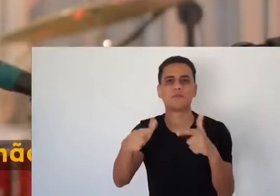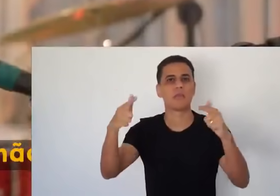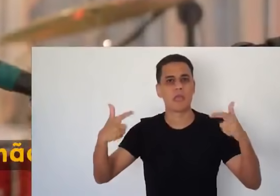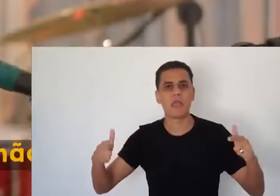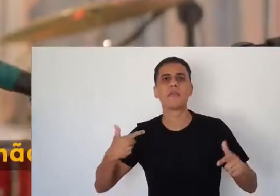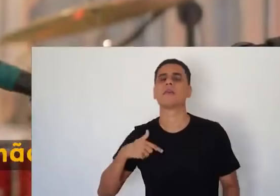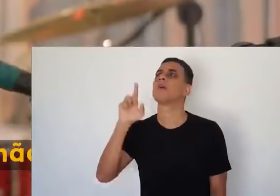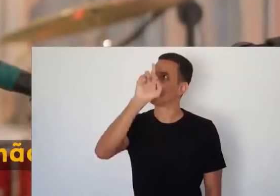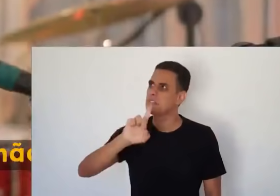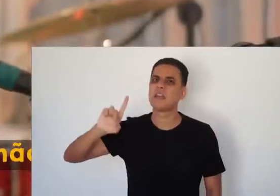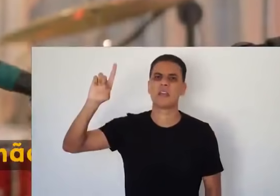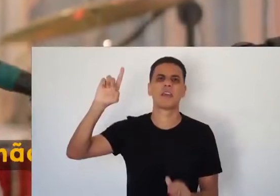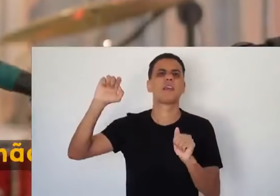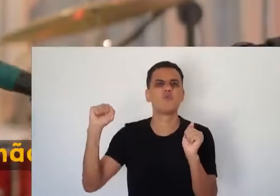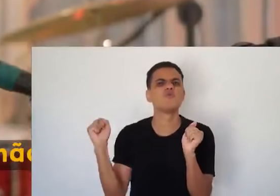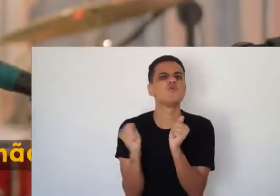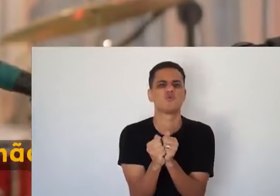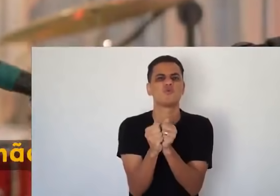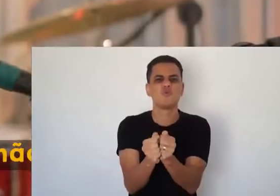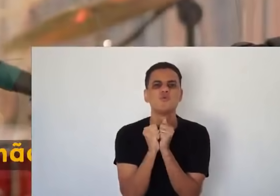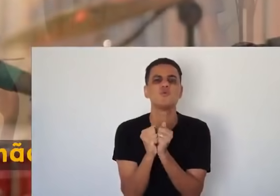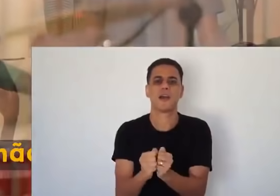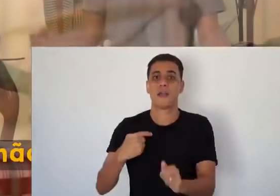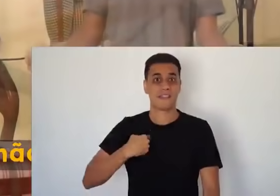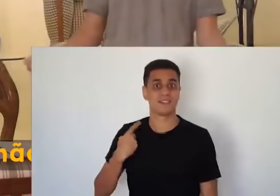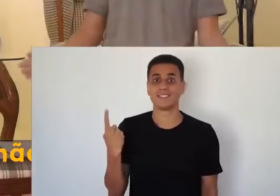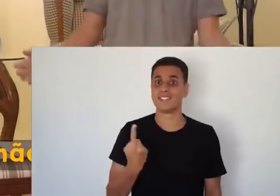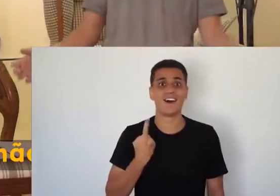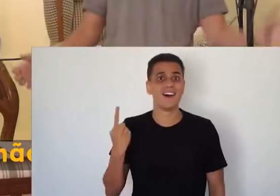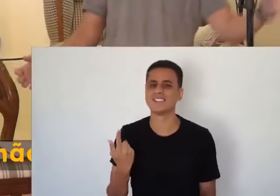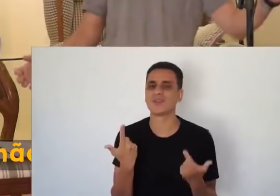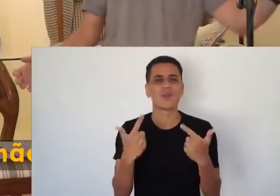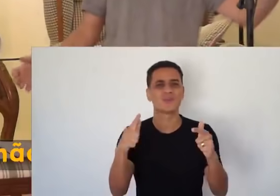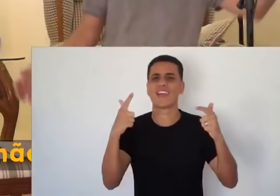sei, sozinho não estarei.